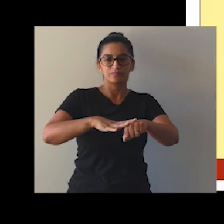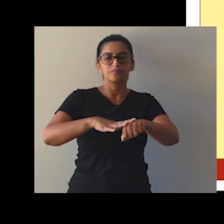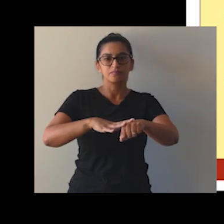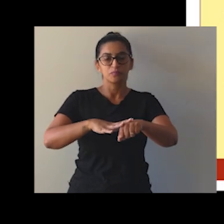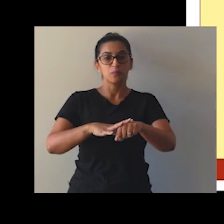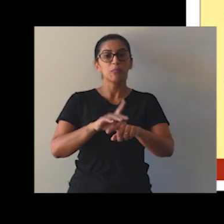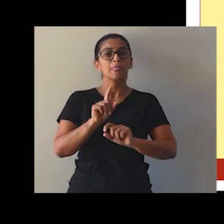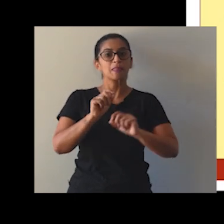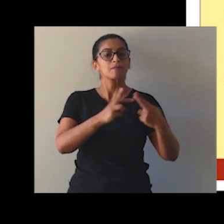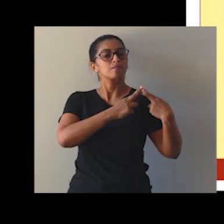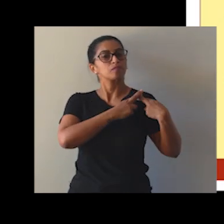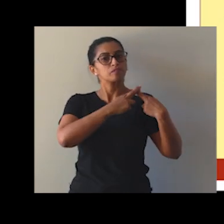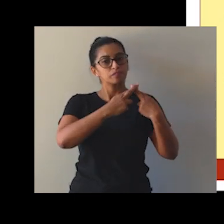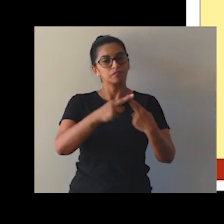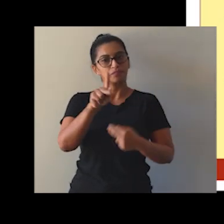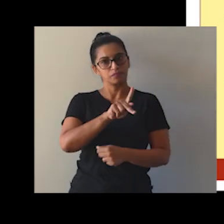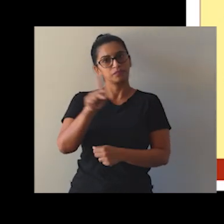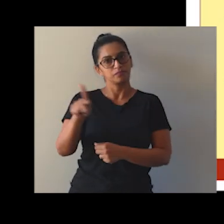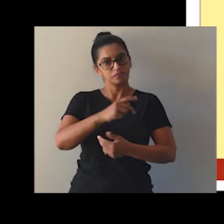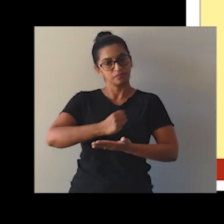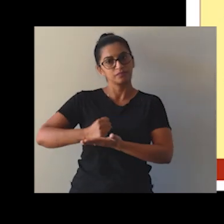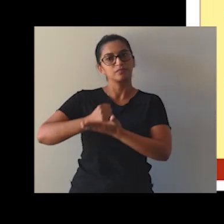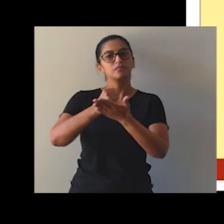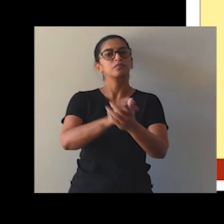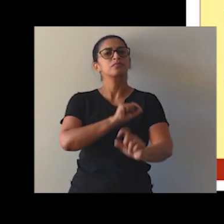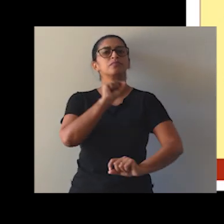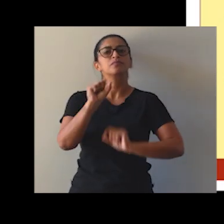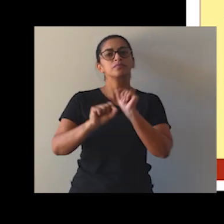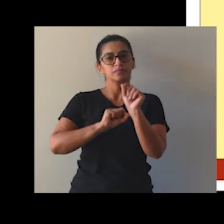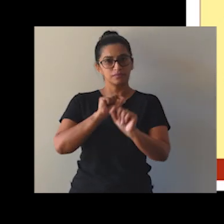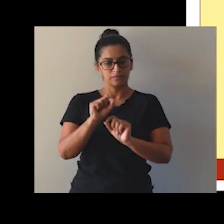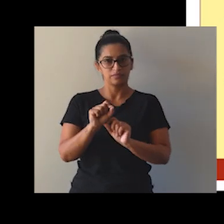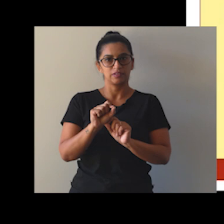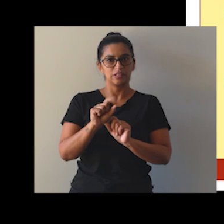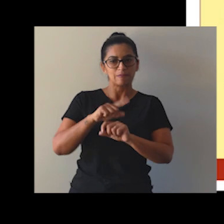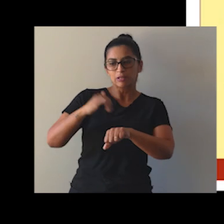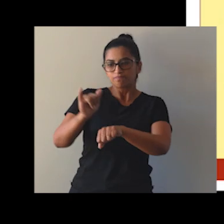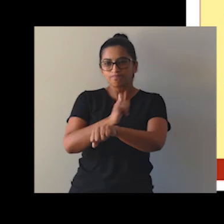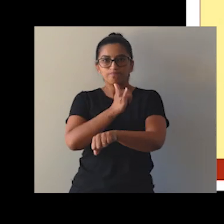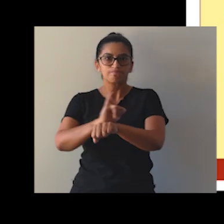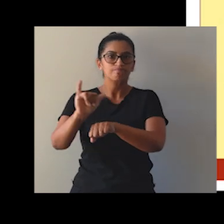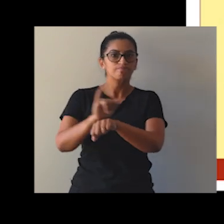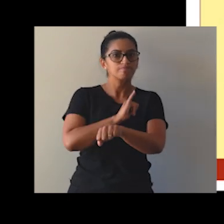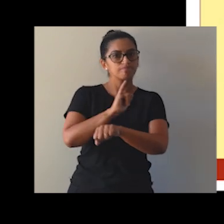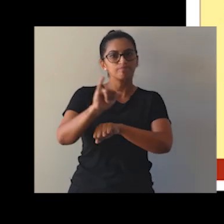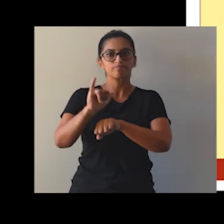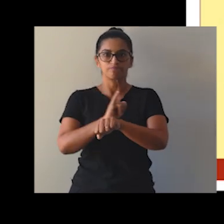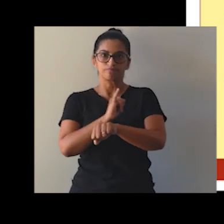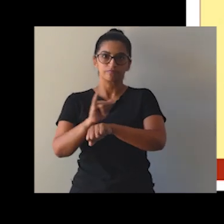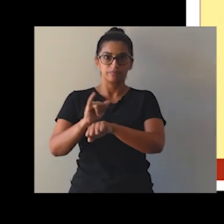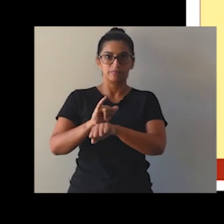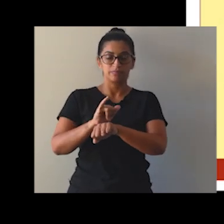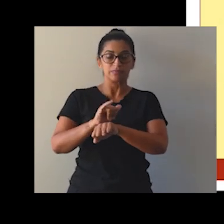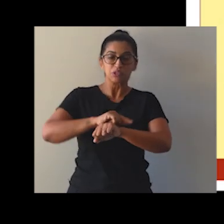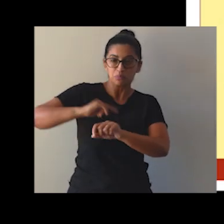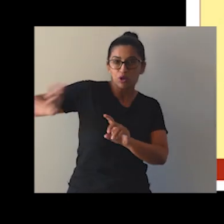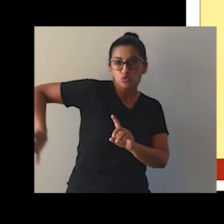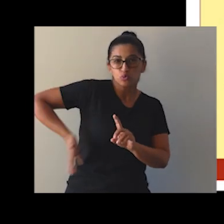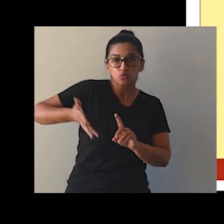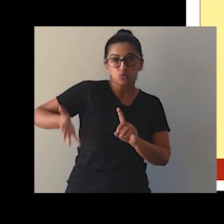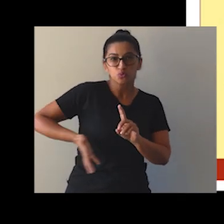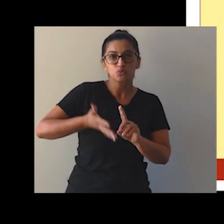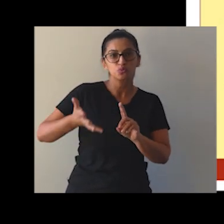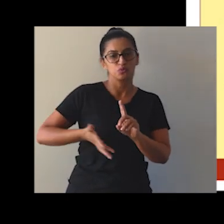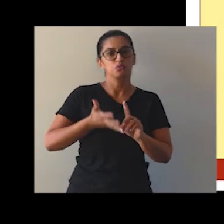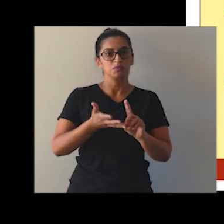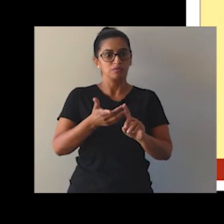As atribuições do professor de apoio é buscar alternativas, promover